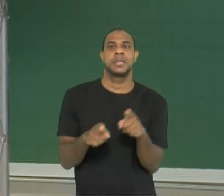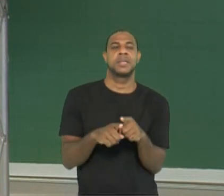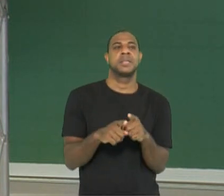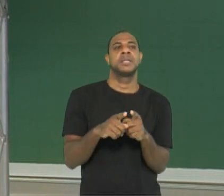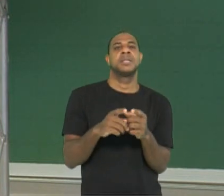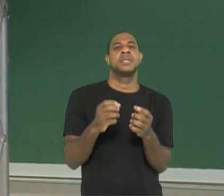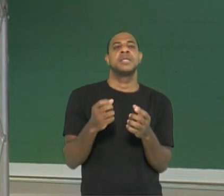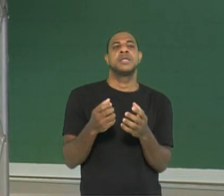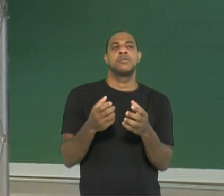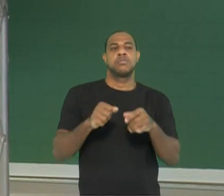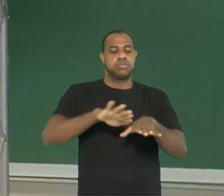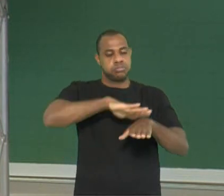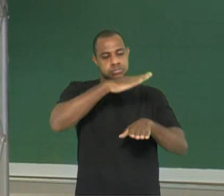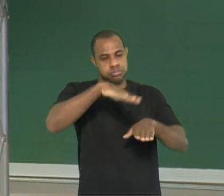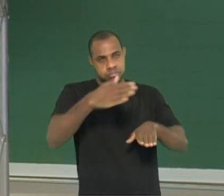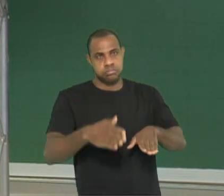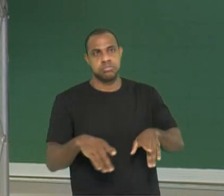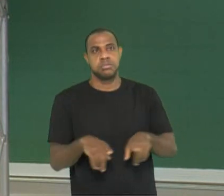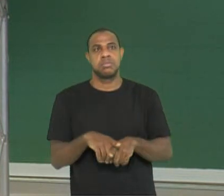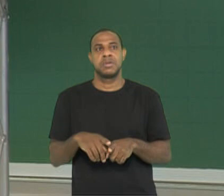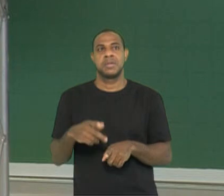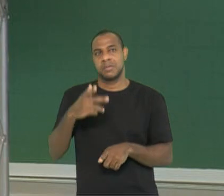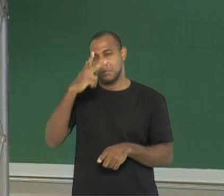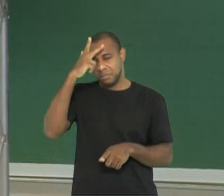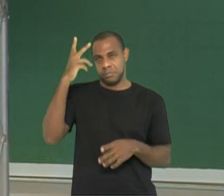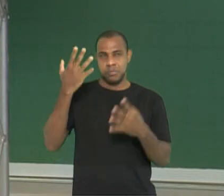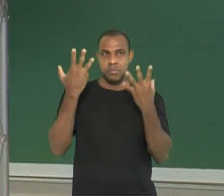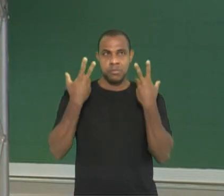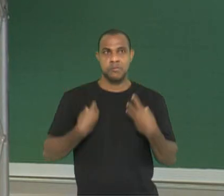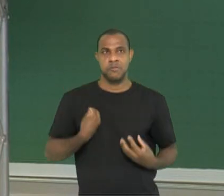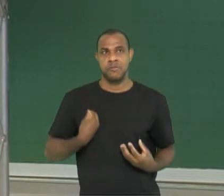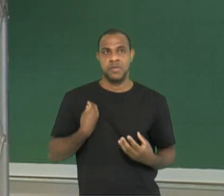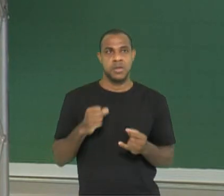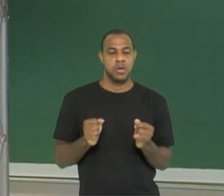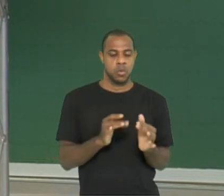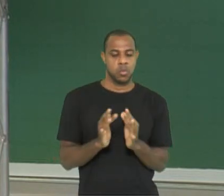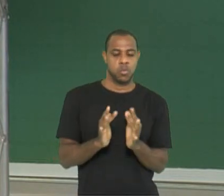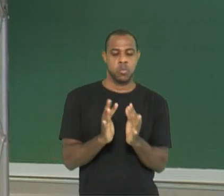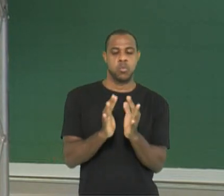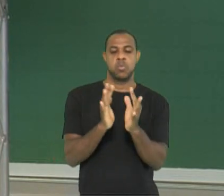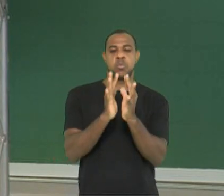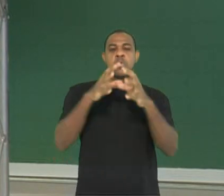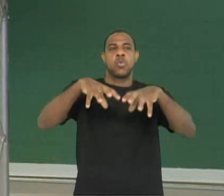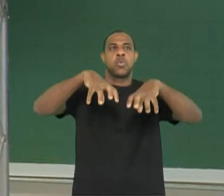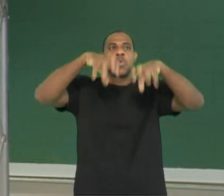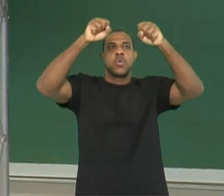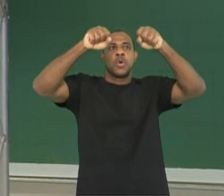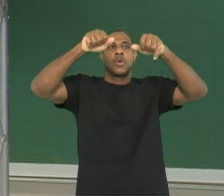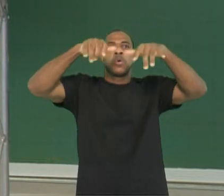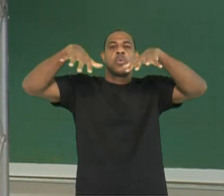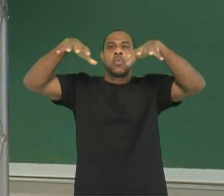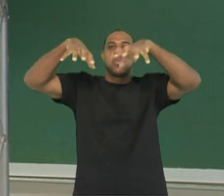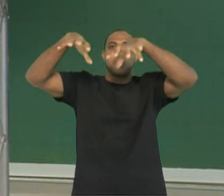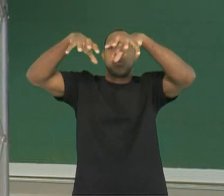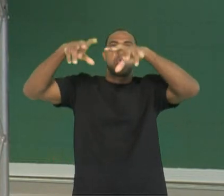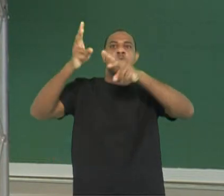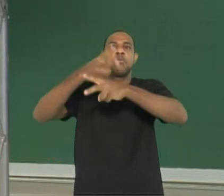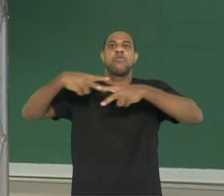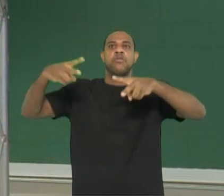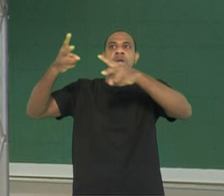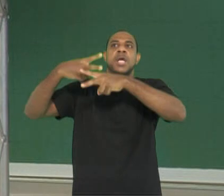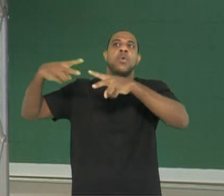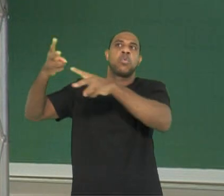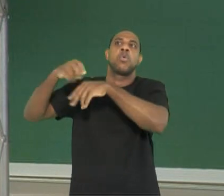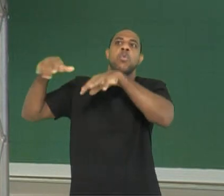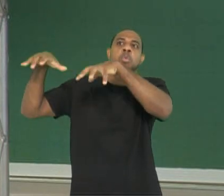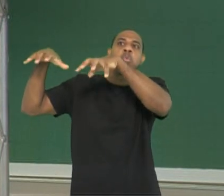se acumula nas nuvens. O que acontece? Essas nuvens elas vão se deslocando pela ação dos ventos e quando